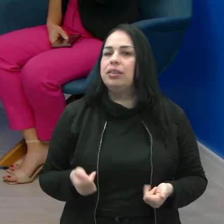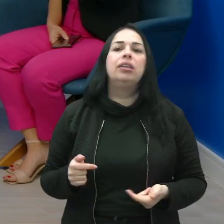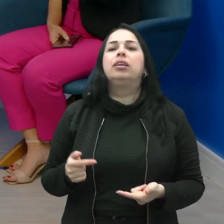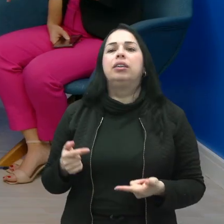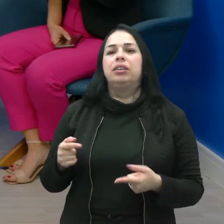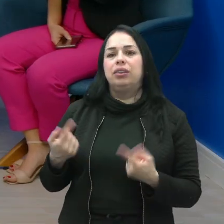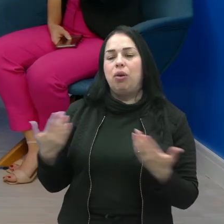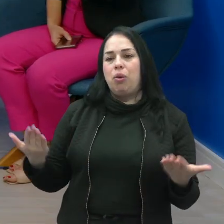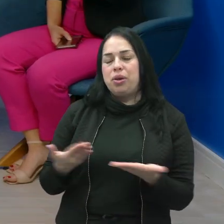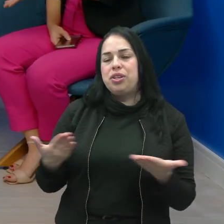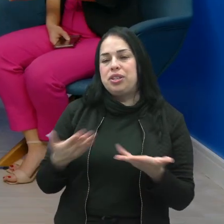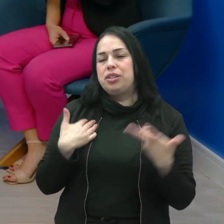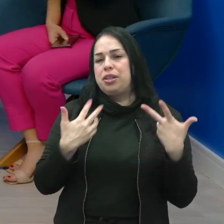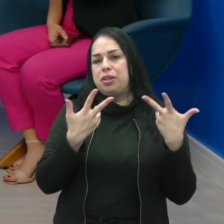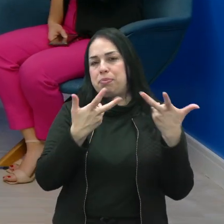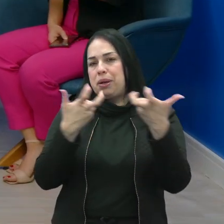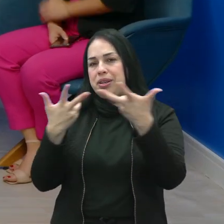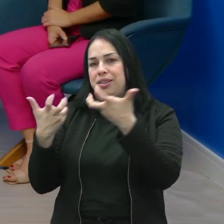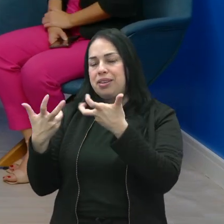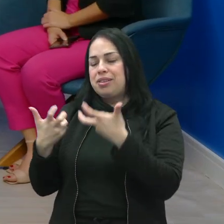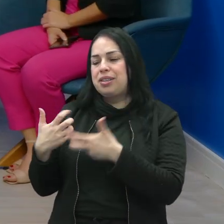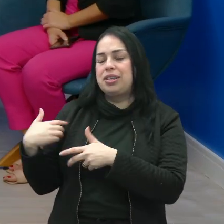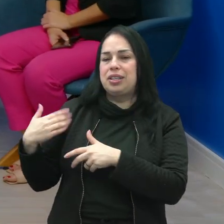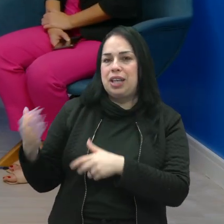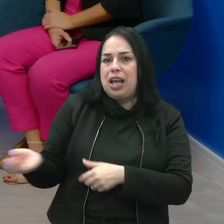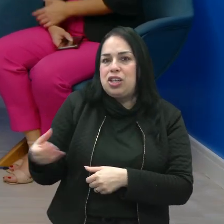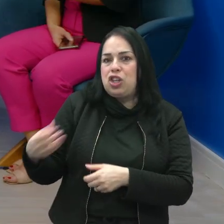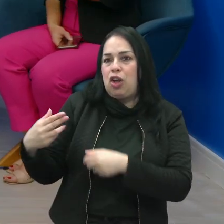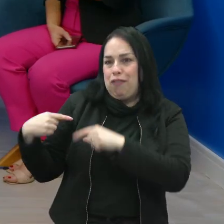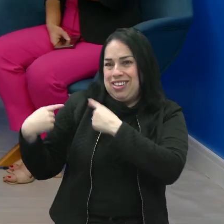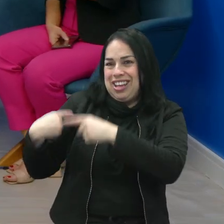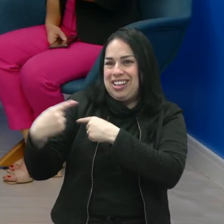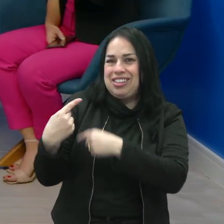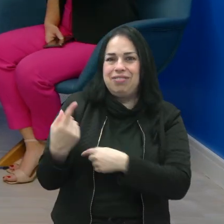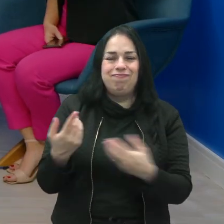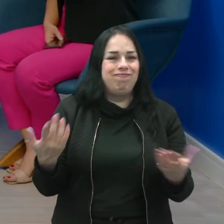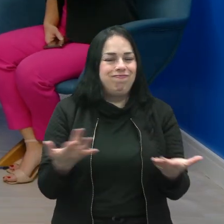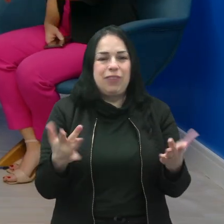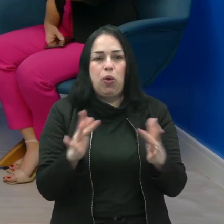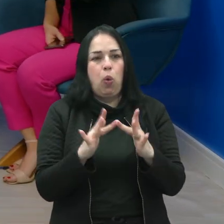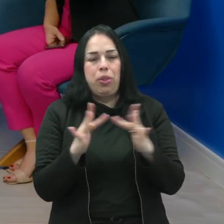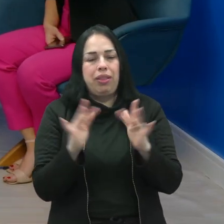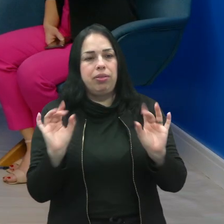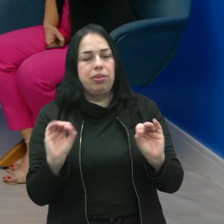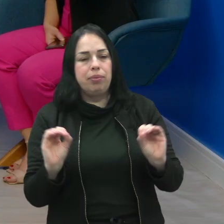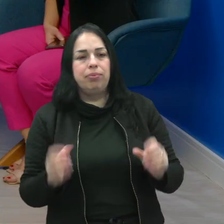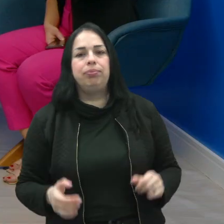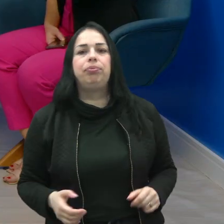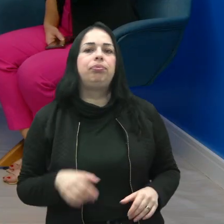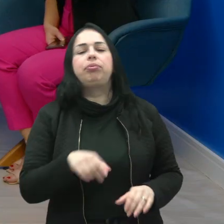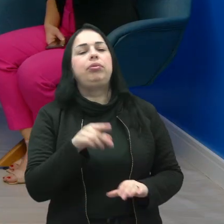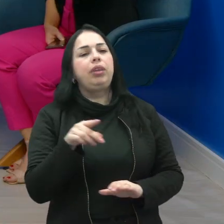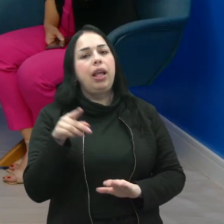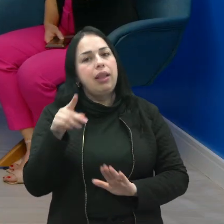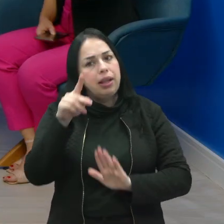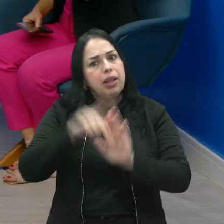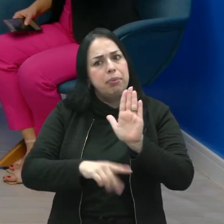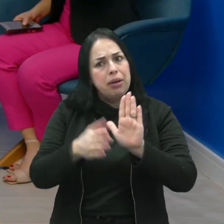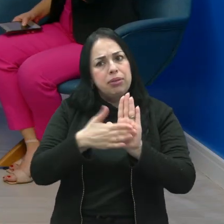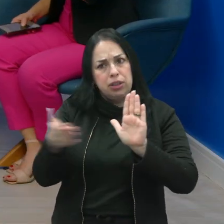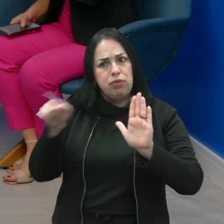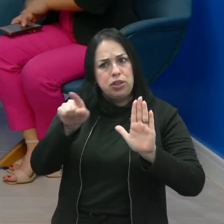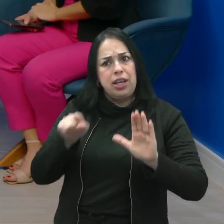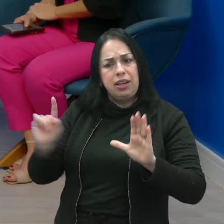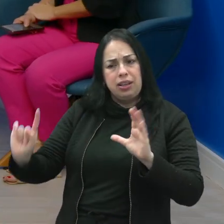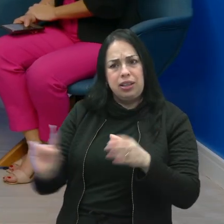se perca, né? Porque hoje a gente vê, principalmente nas novas gerações, né? Não tem muito isso. Valdir, tem um projeto muito legal, né? Que